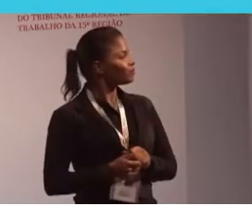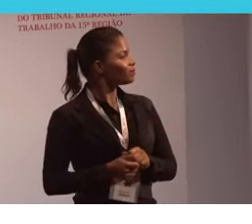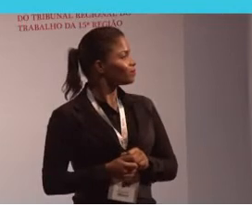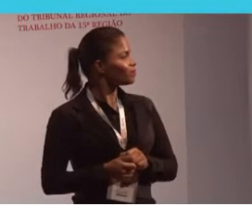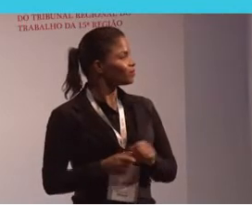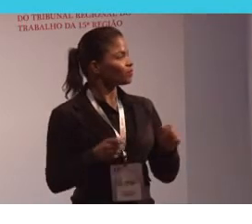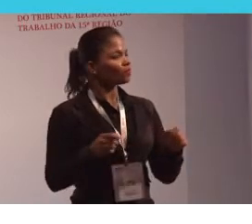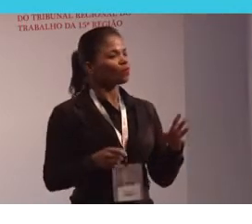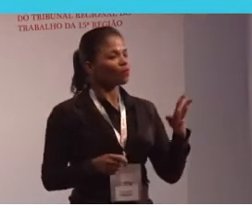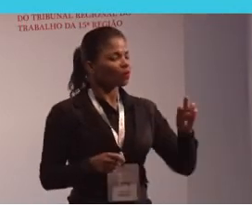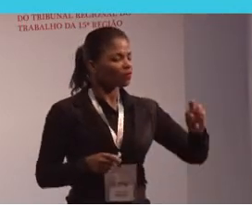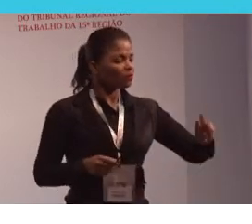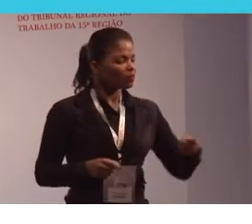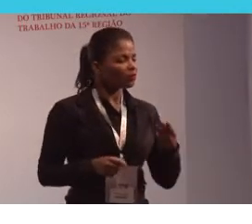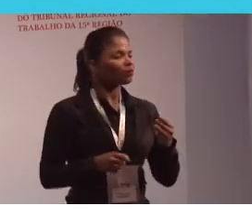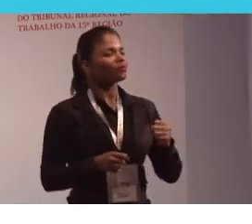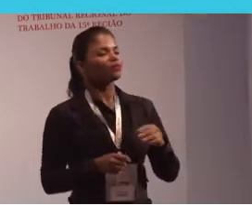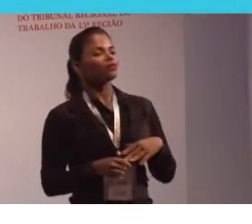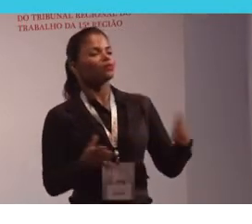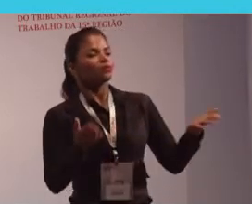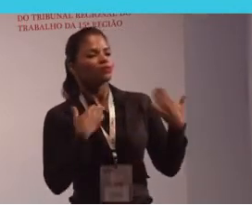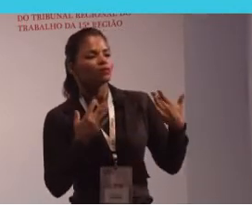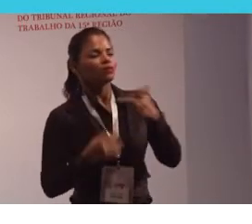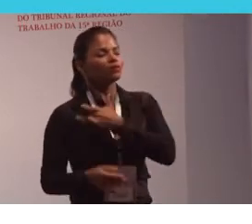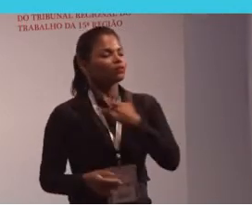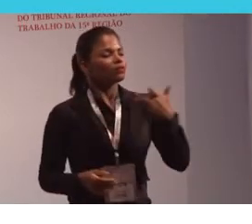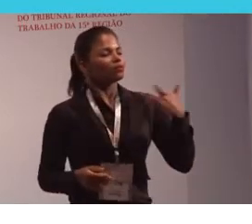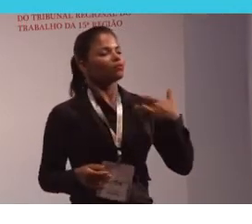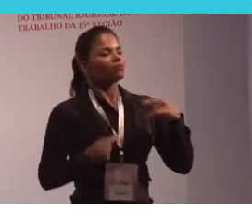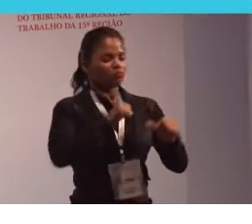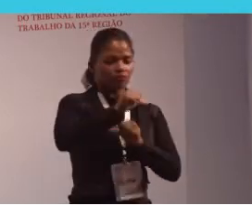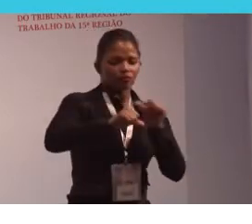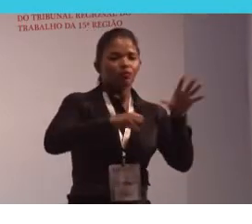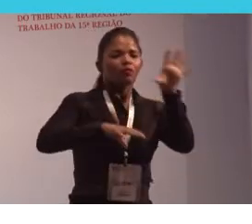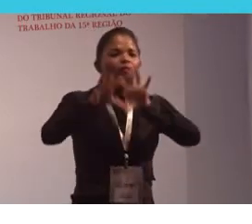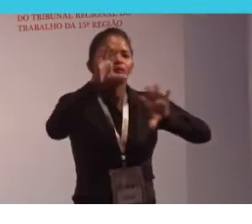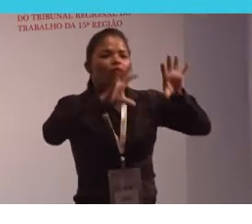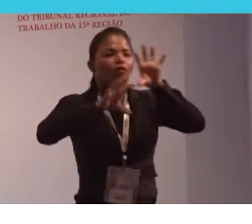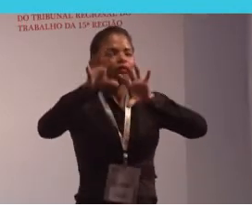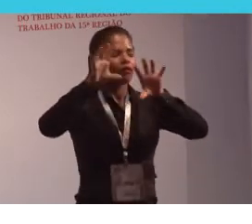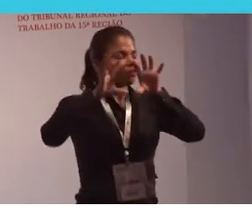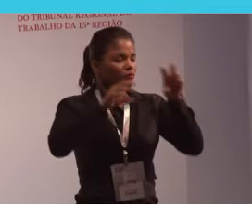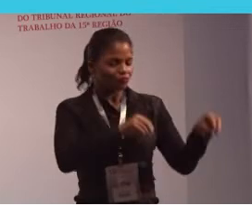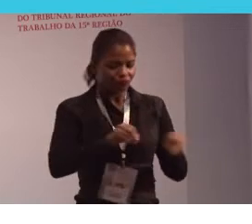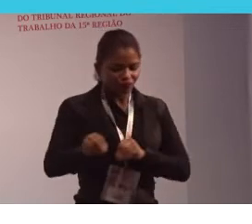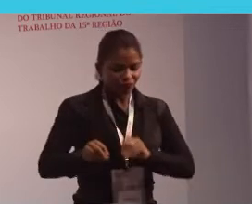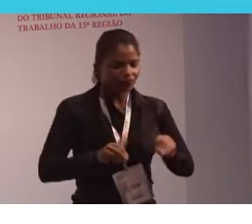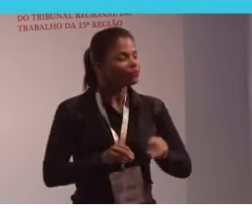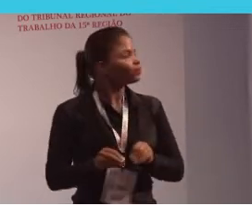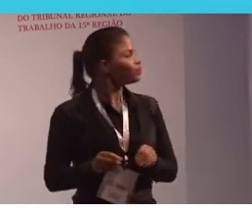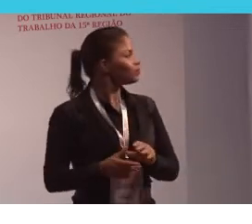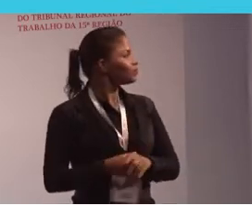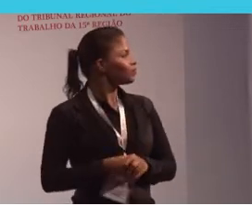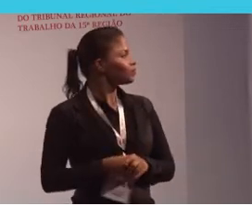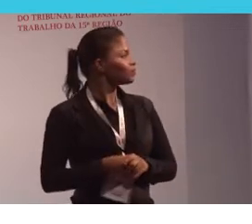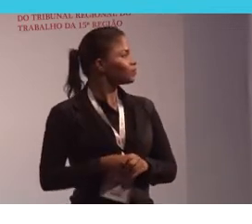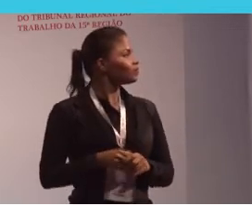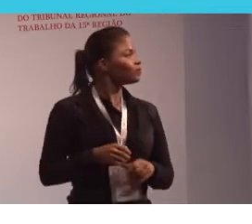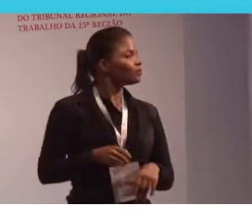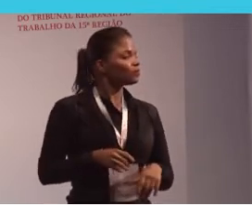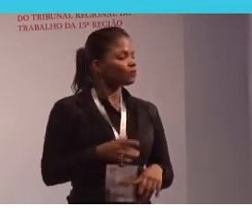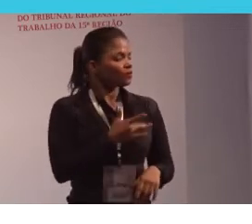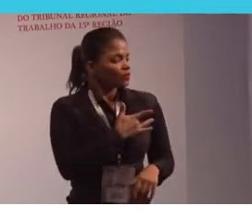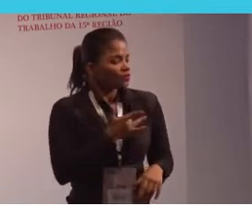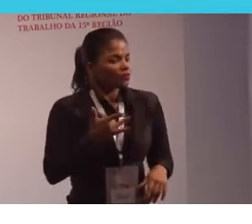falei dos 4 bilhões, os efeitos do calor sobre a saúde, mudança climática impactando migração, né? Os agravos à